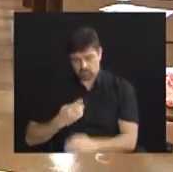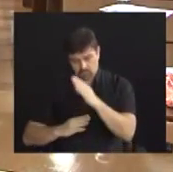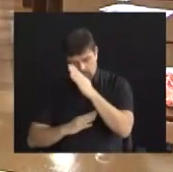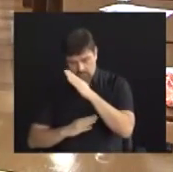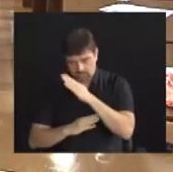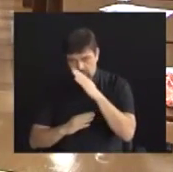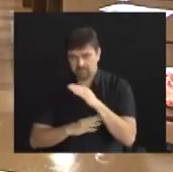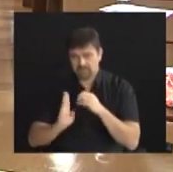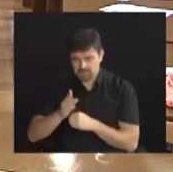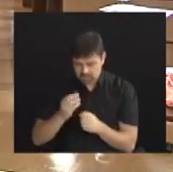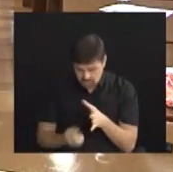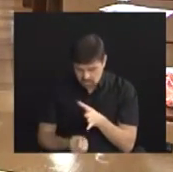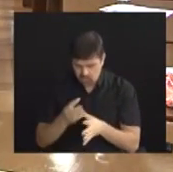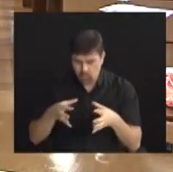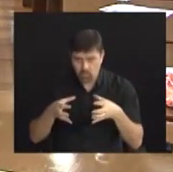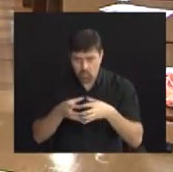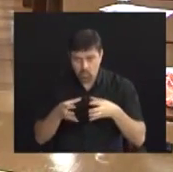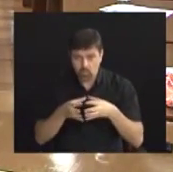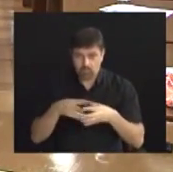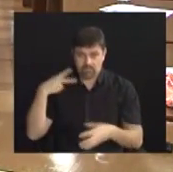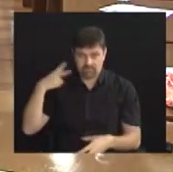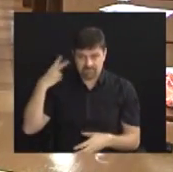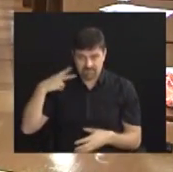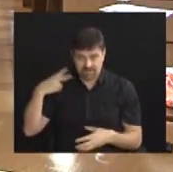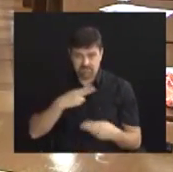Comissão Especial de Estudos